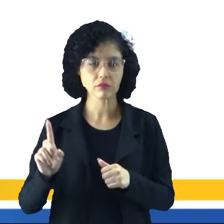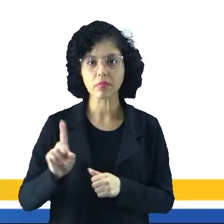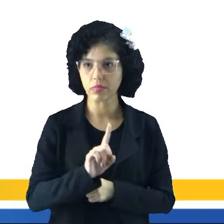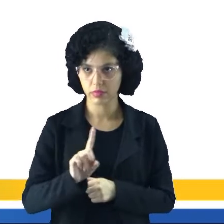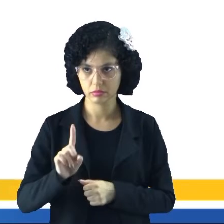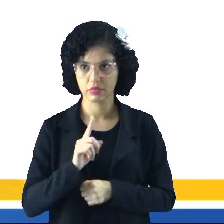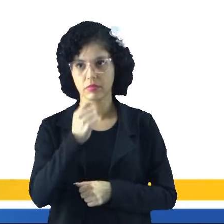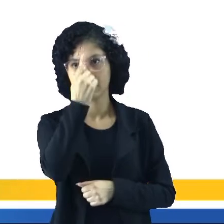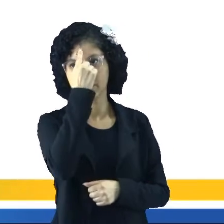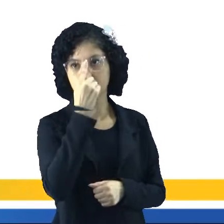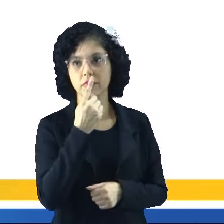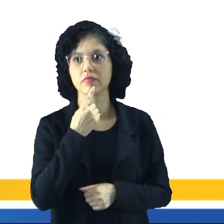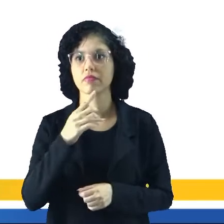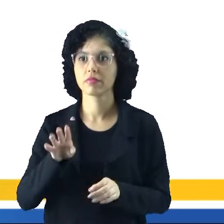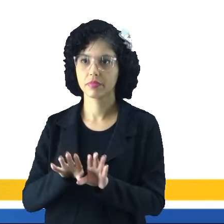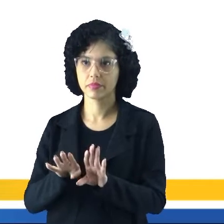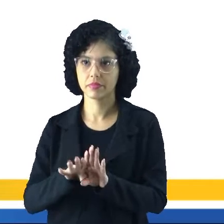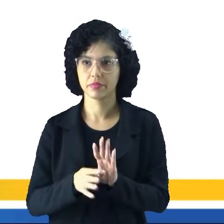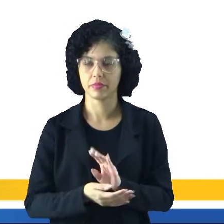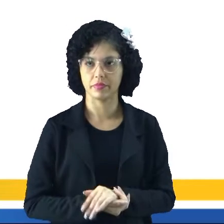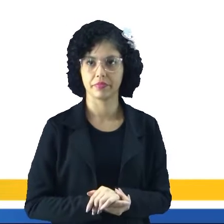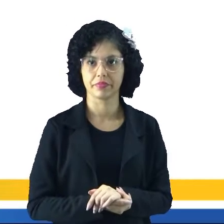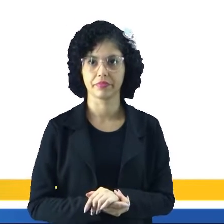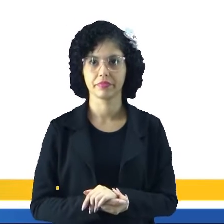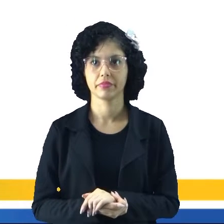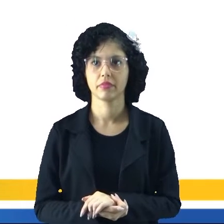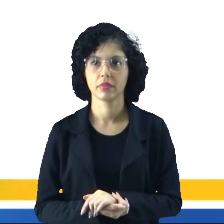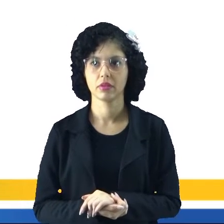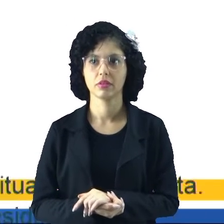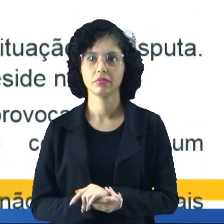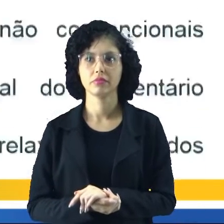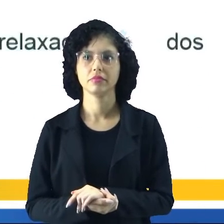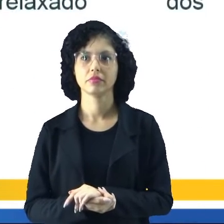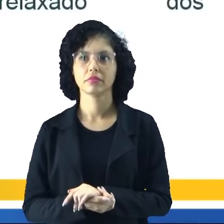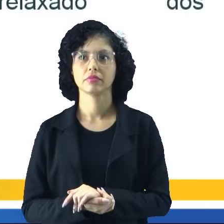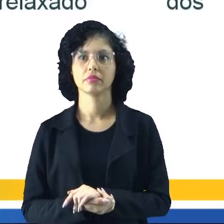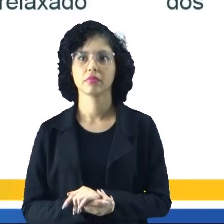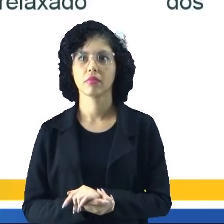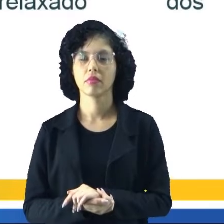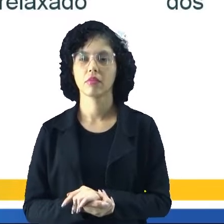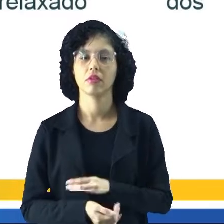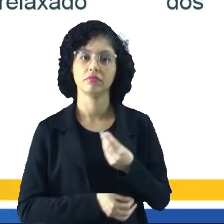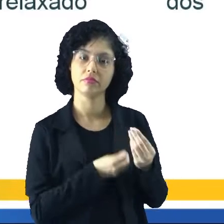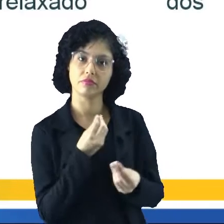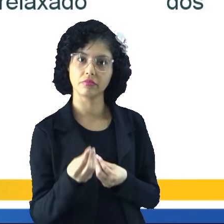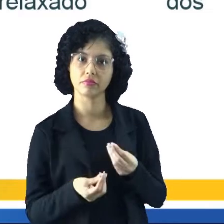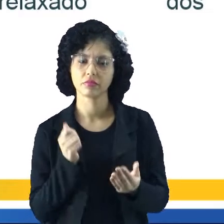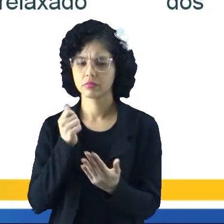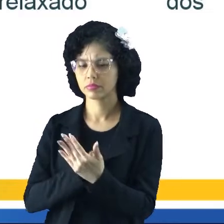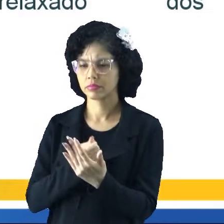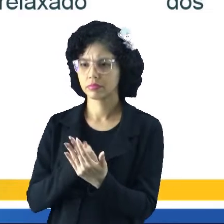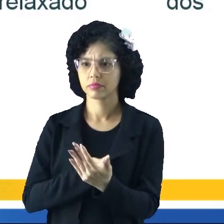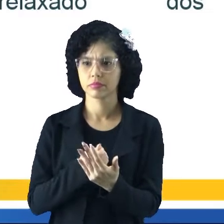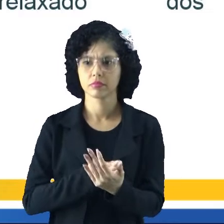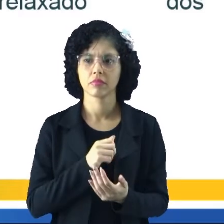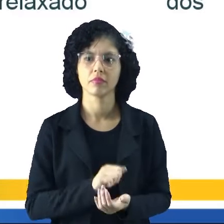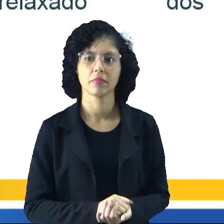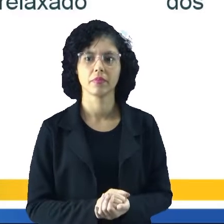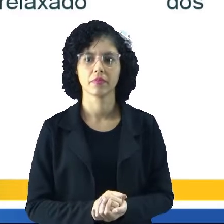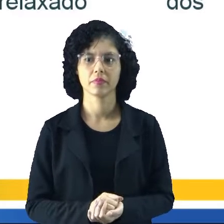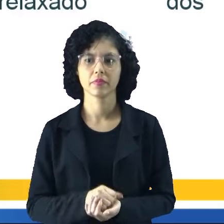é a imagem aí, no caso, né? Então vamos ver como isso é cobrado. Então aqui